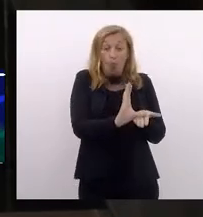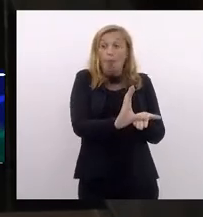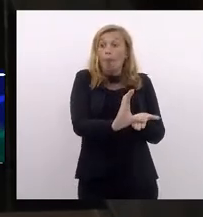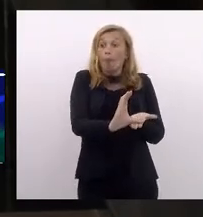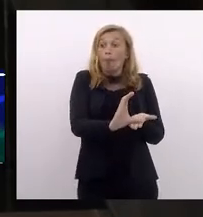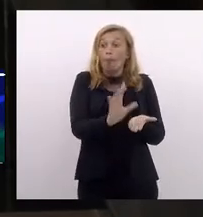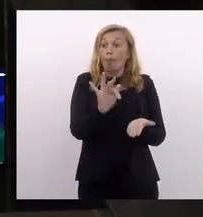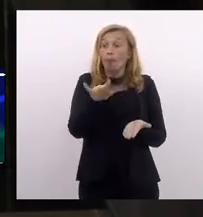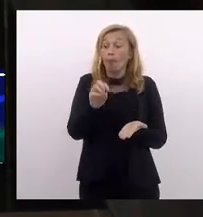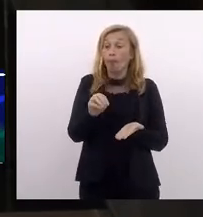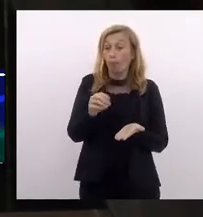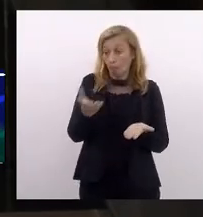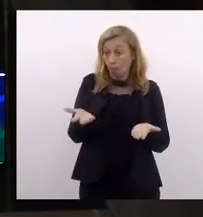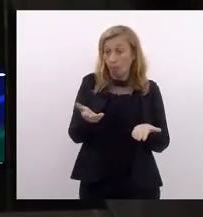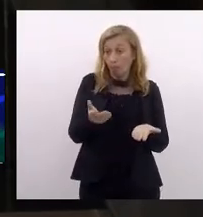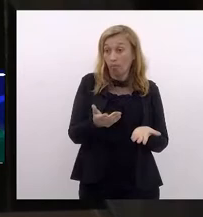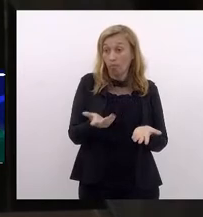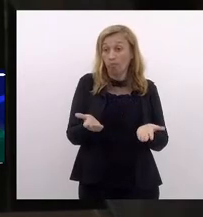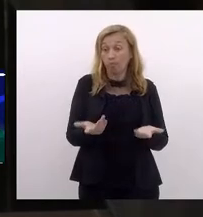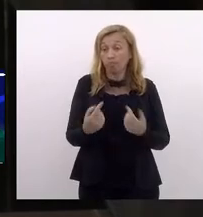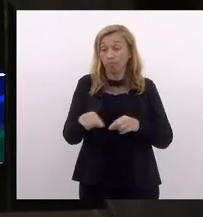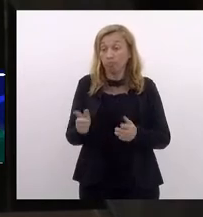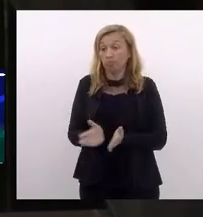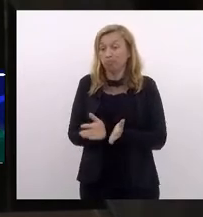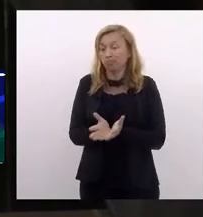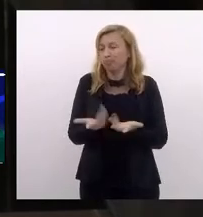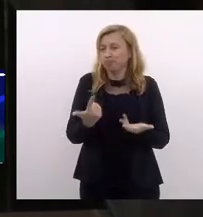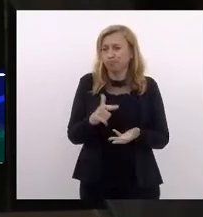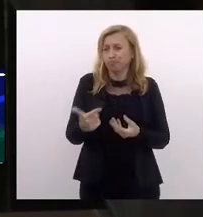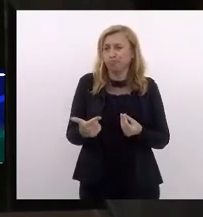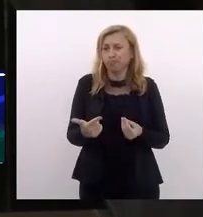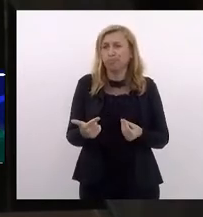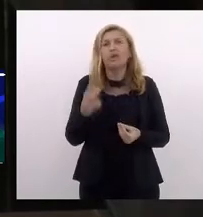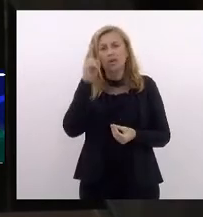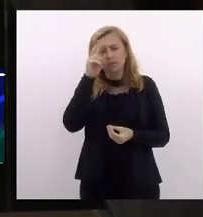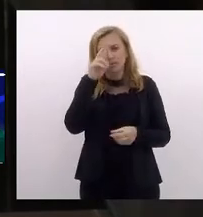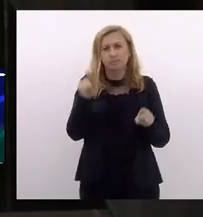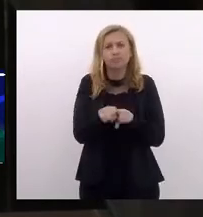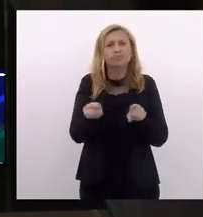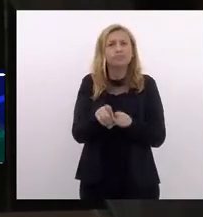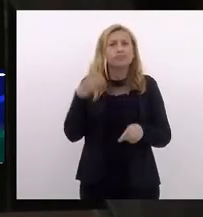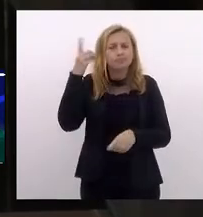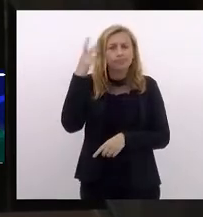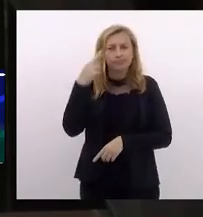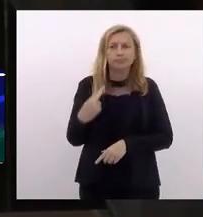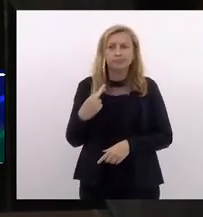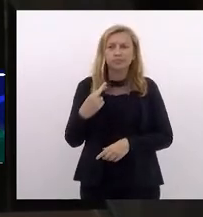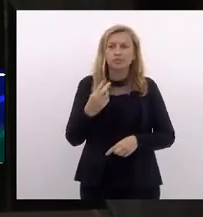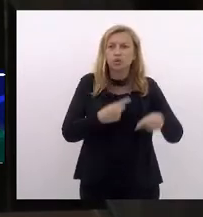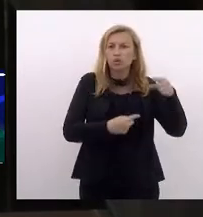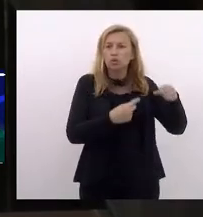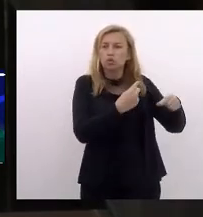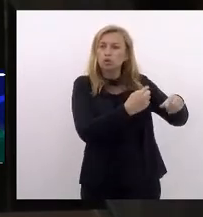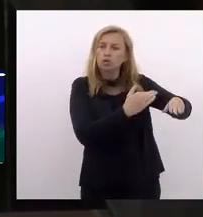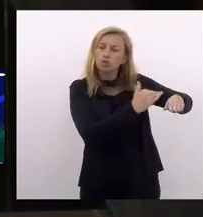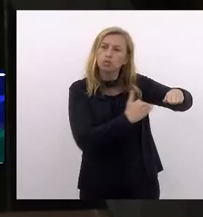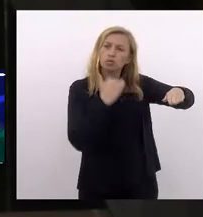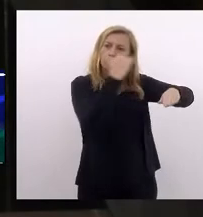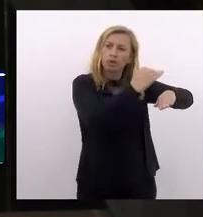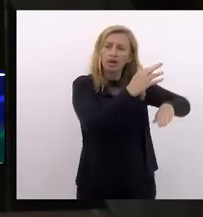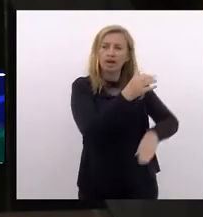que o fundo Estadual de combate à pobreza não ter uma agenda incisiva lembramos até Deputado a Renata do super RJ